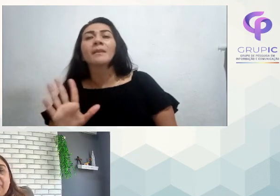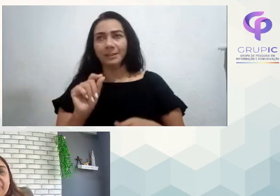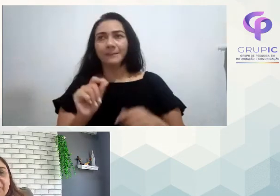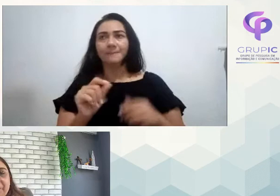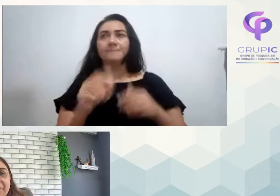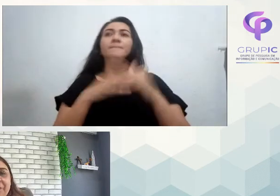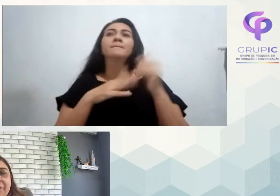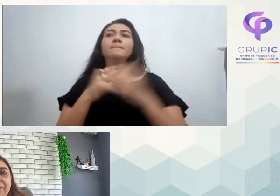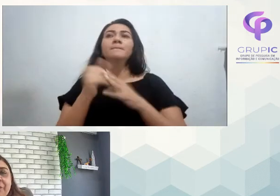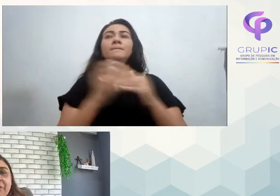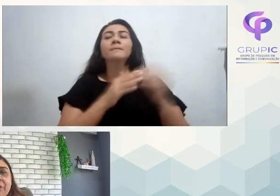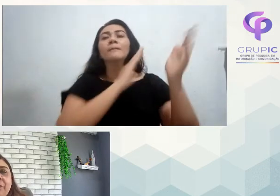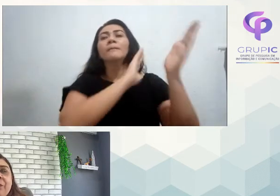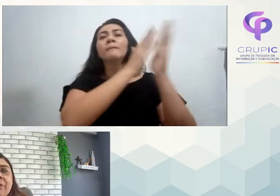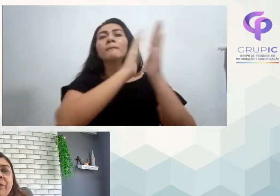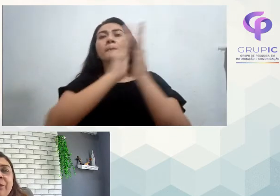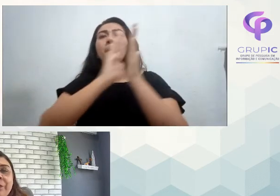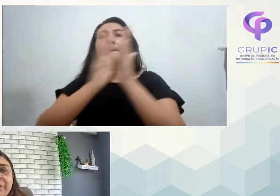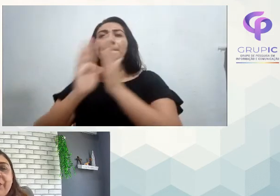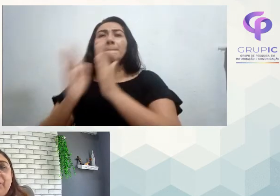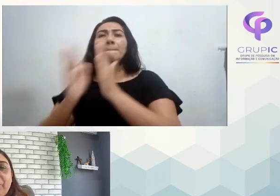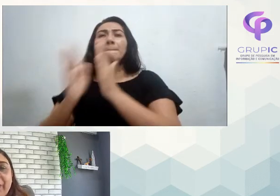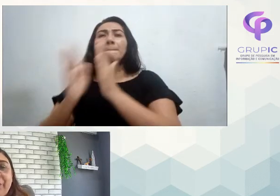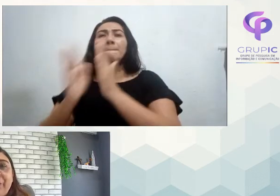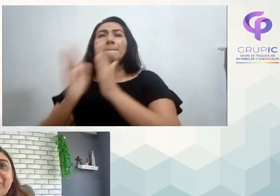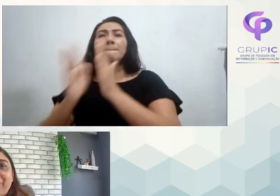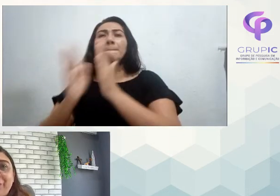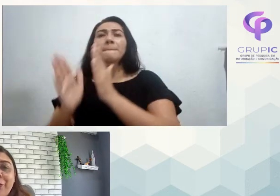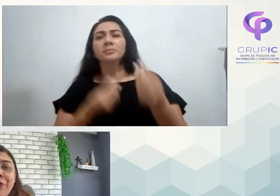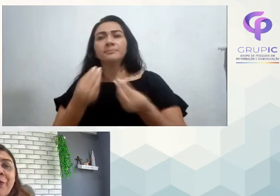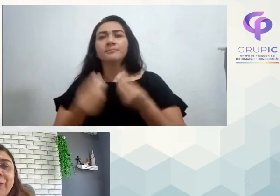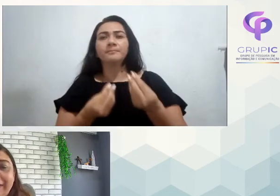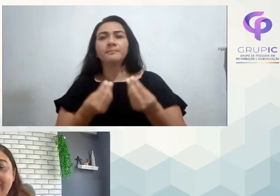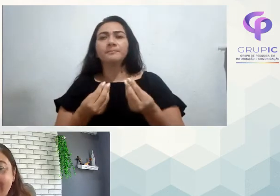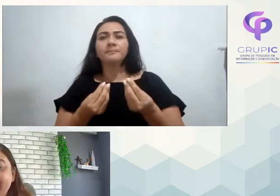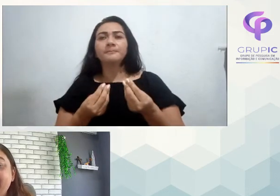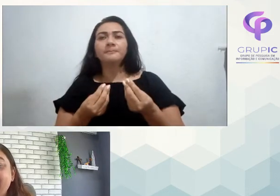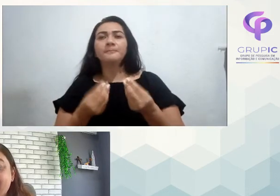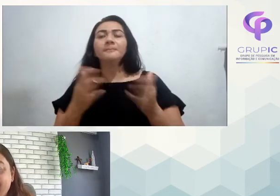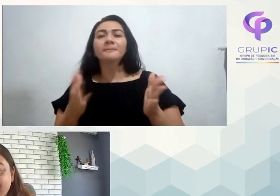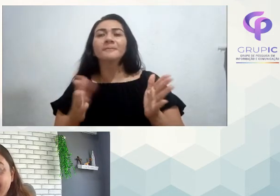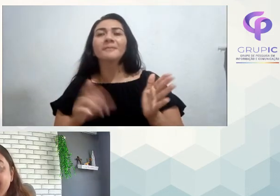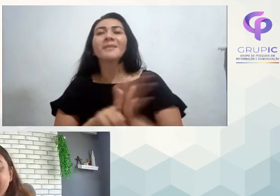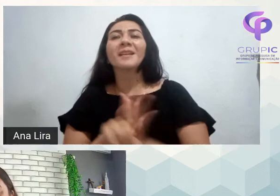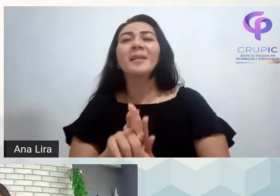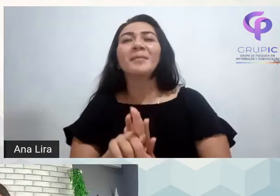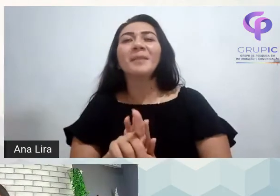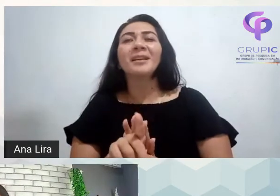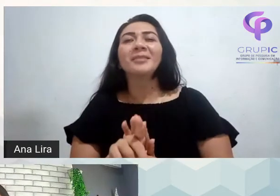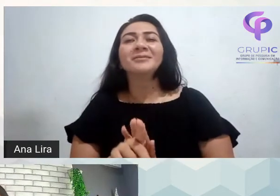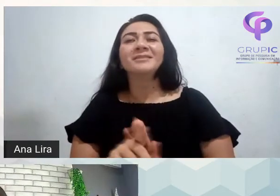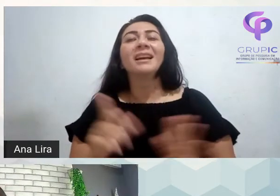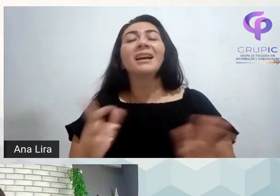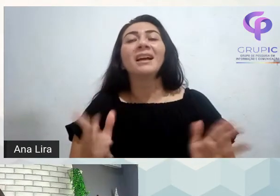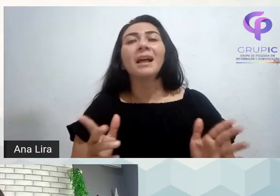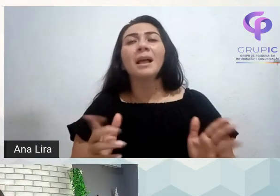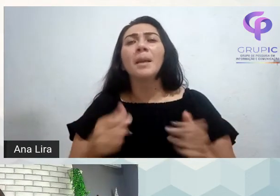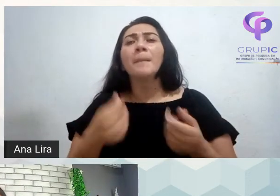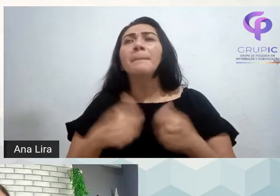projetos? Olha, boa Pergunta show de bola, né? Nossa, boa